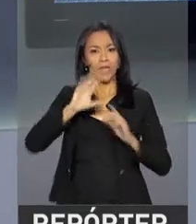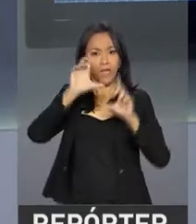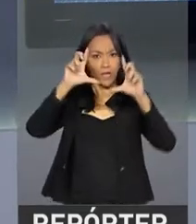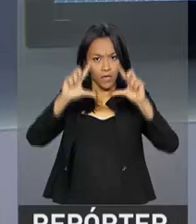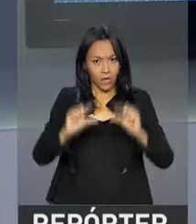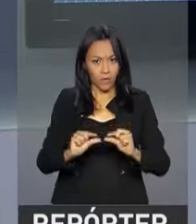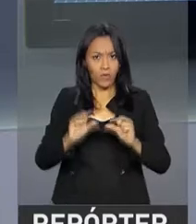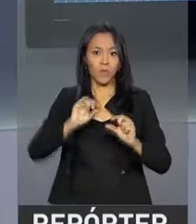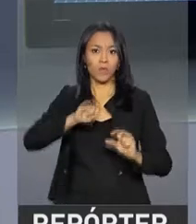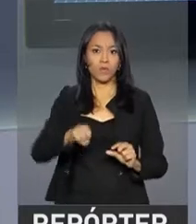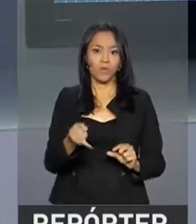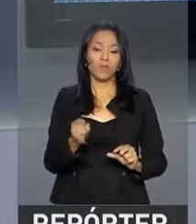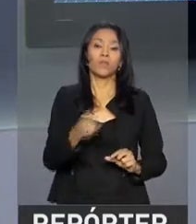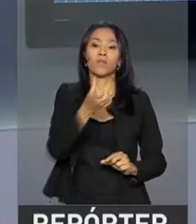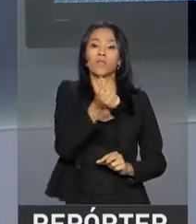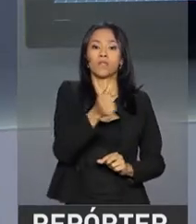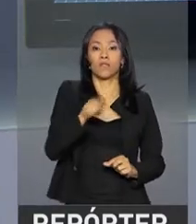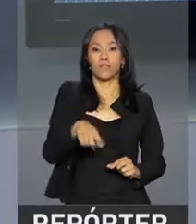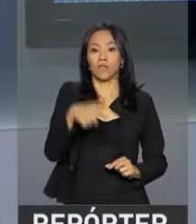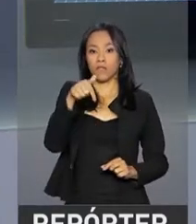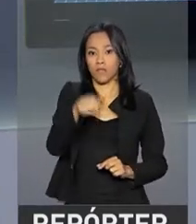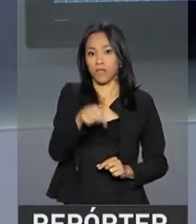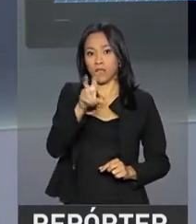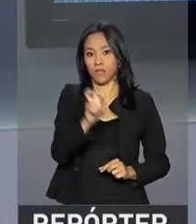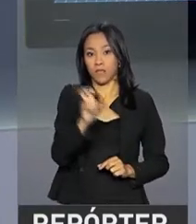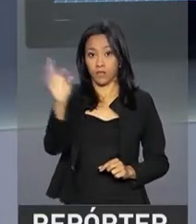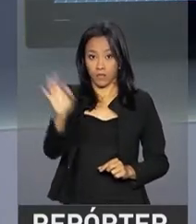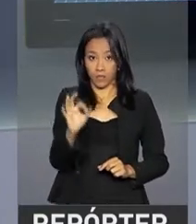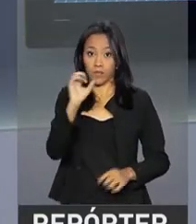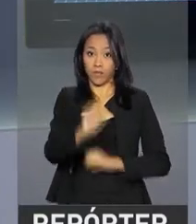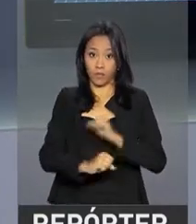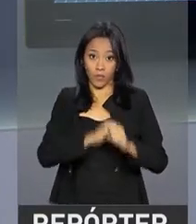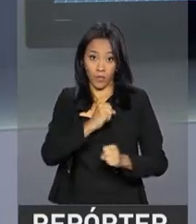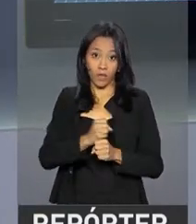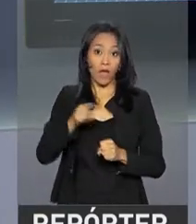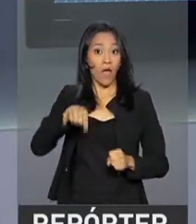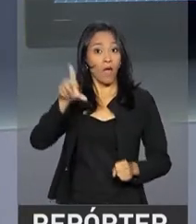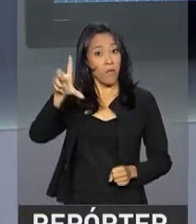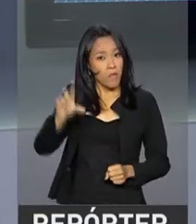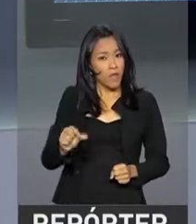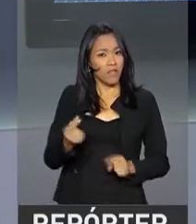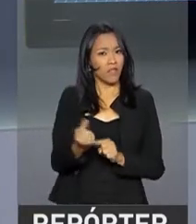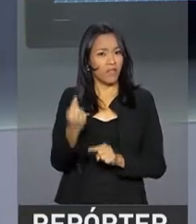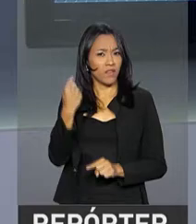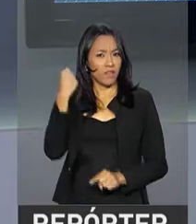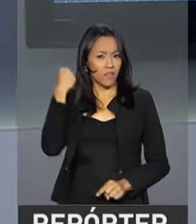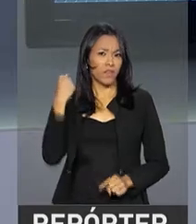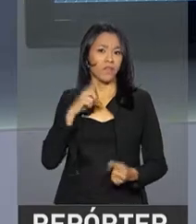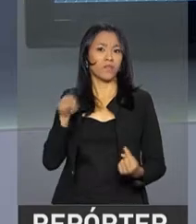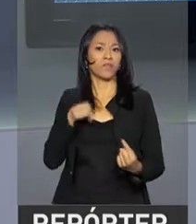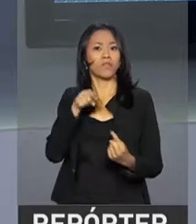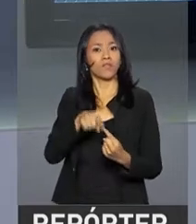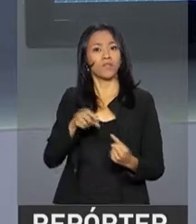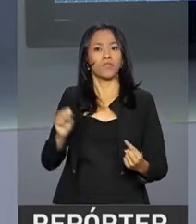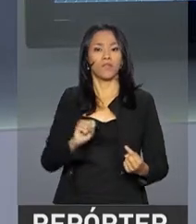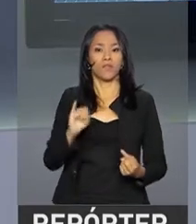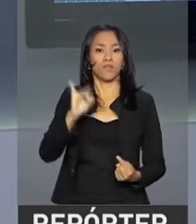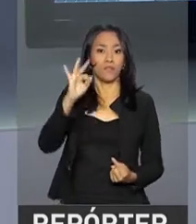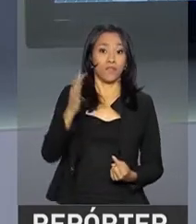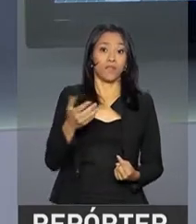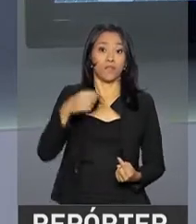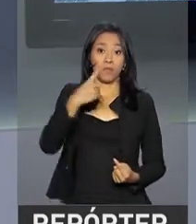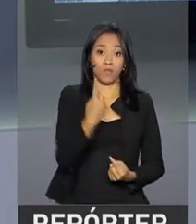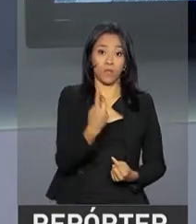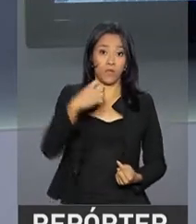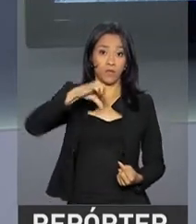a taxa selic para 6,75 por cento ao ano é o menor valor desde o início das metas de inflação em 1999